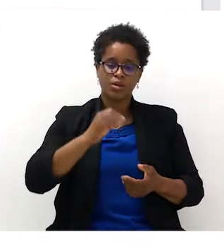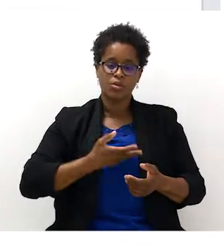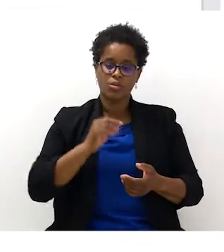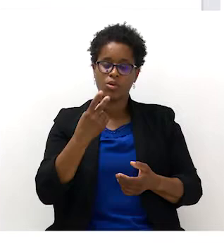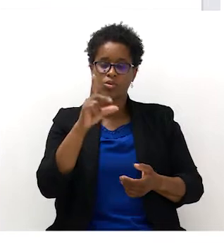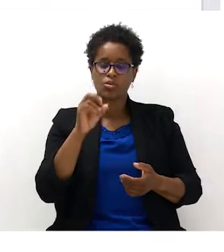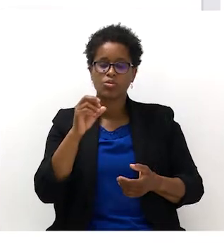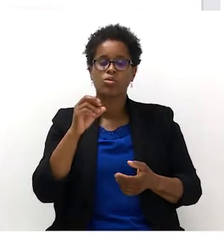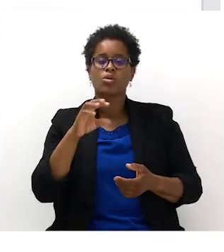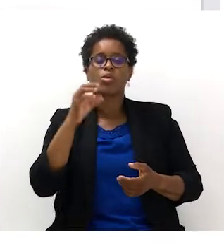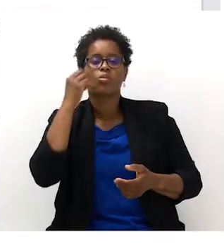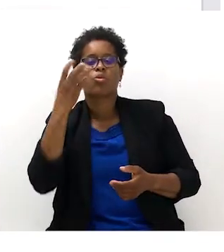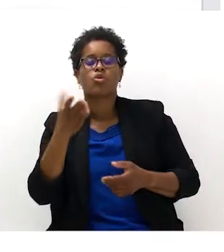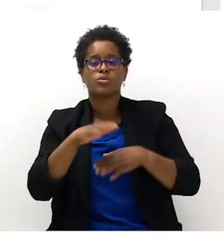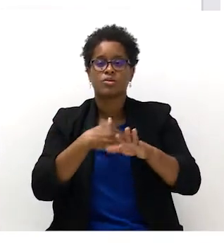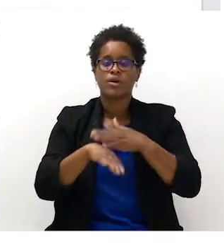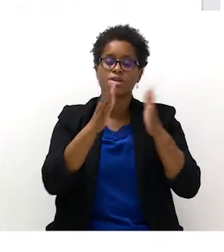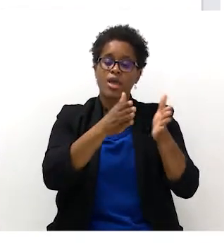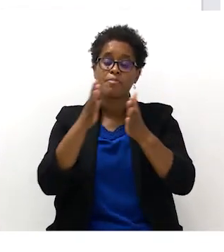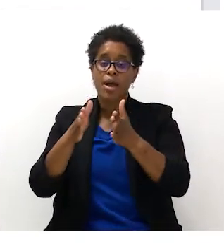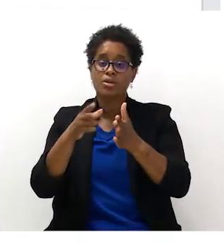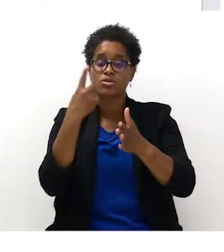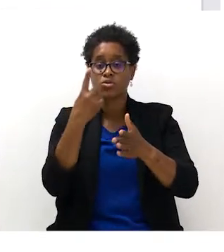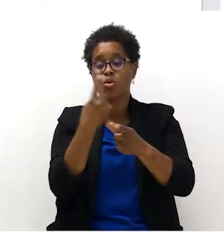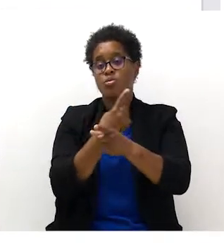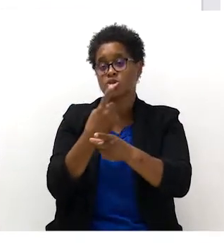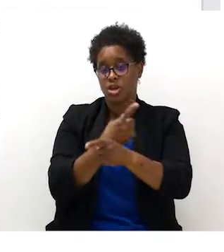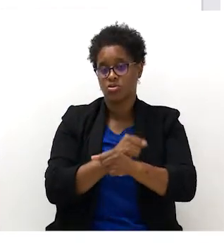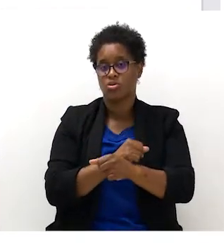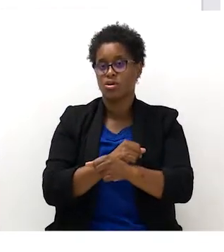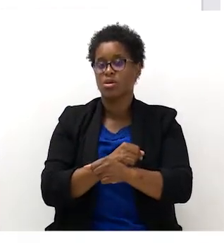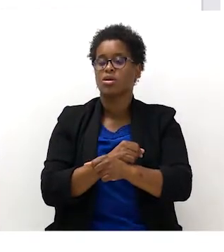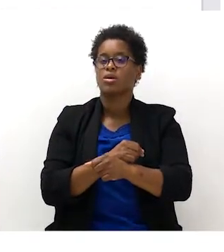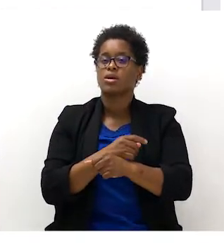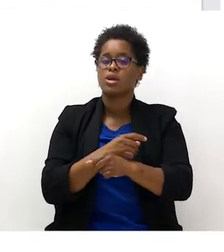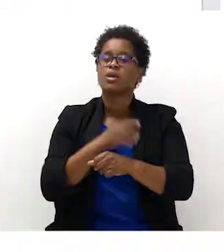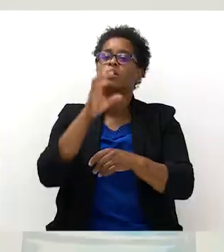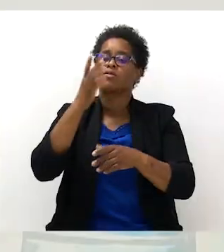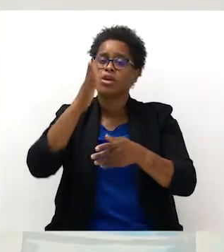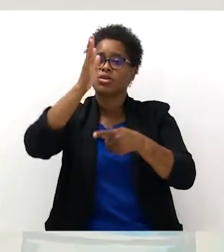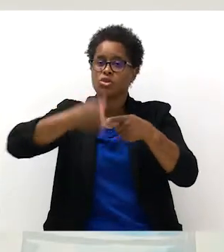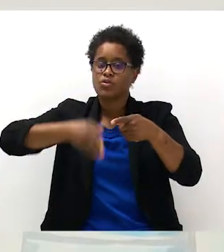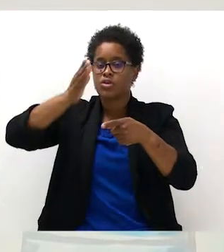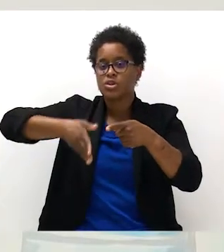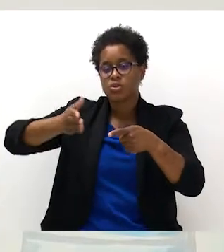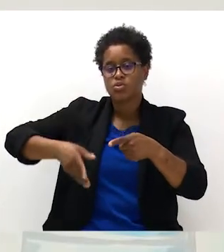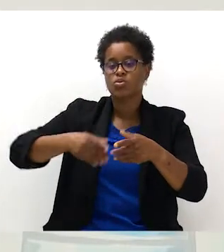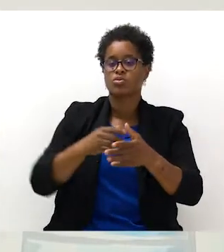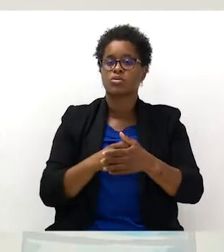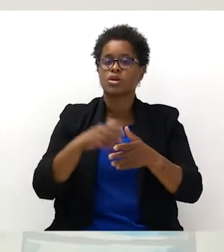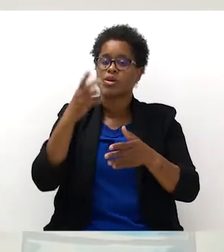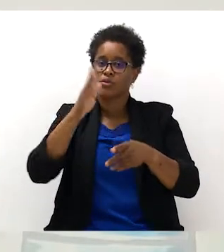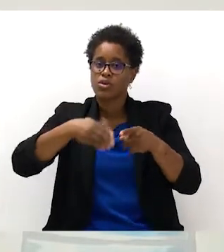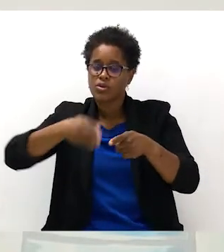se representa as partes de um objeto que foi dividido. Isto foi dividido em